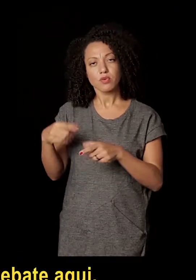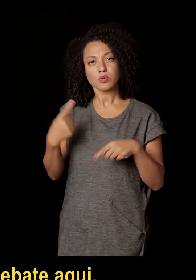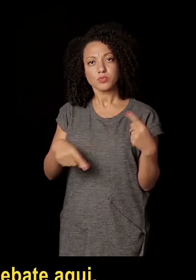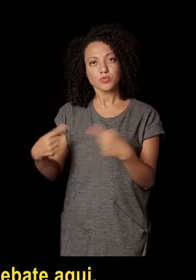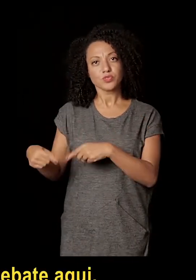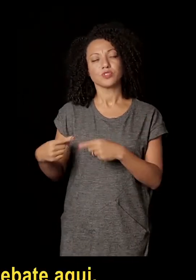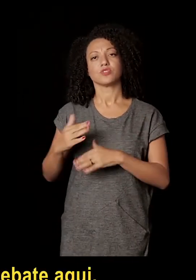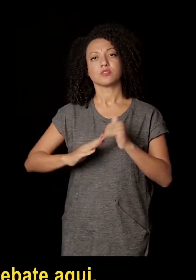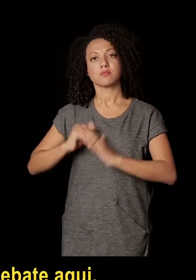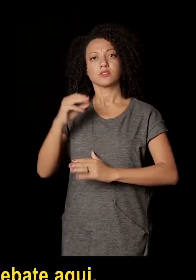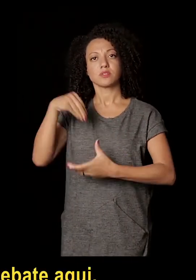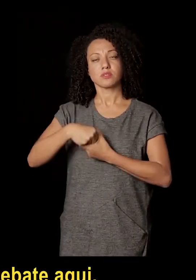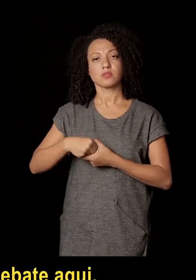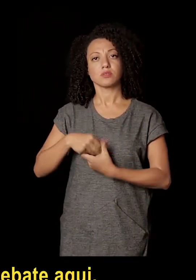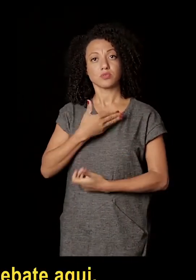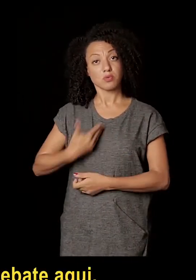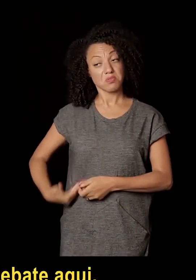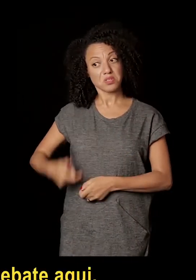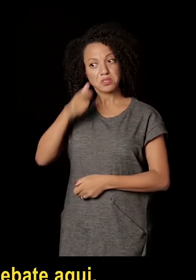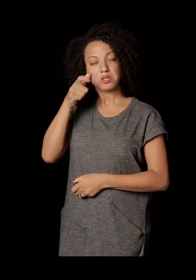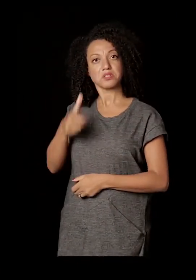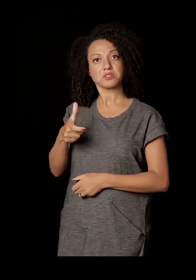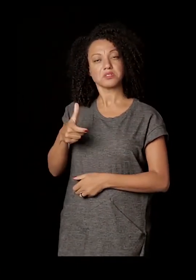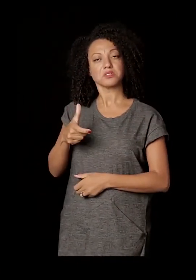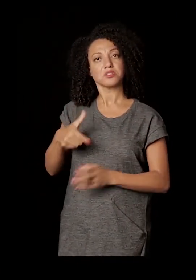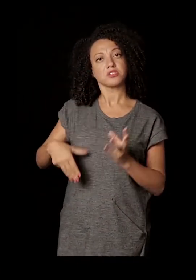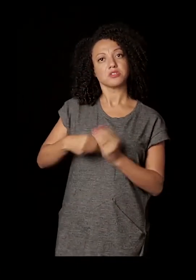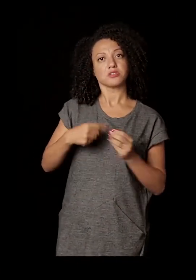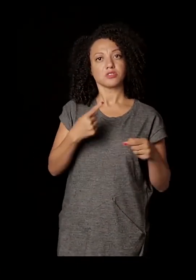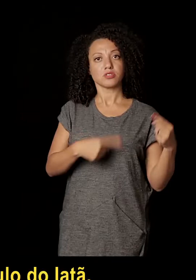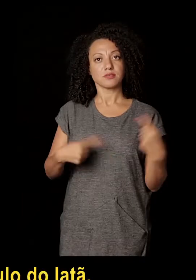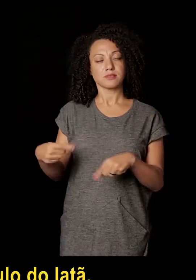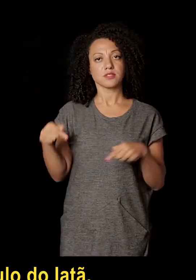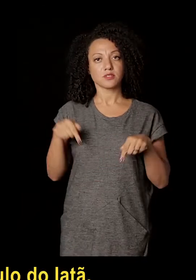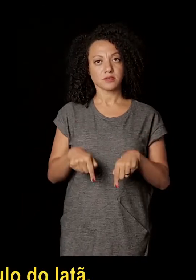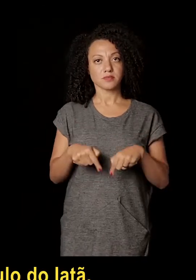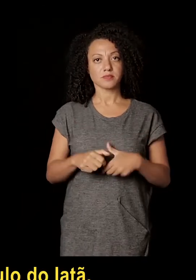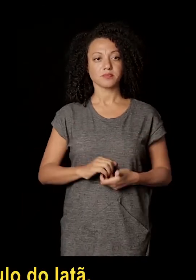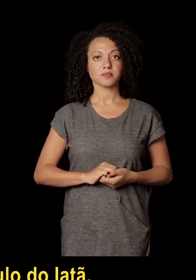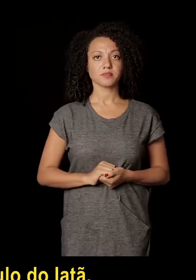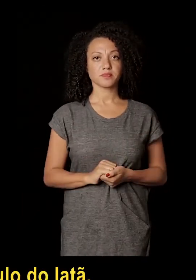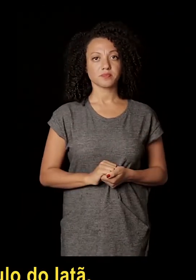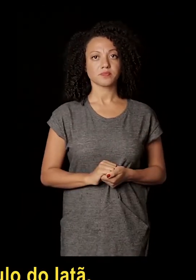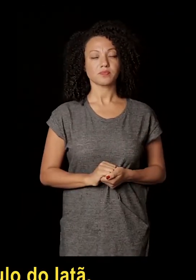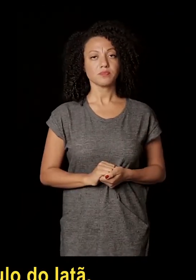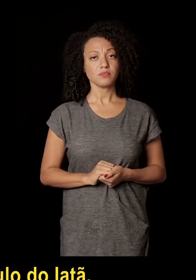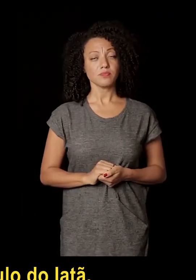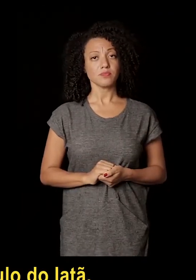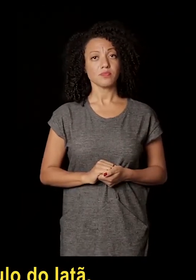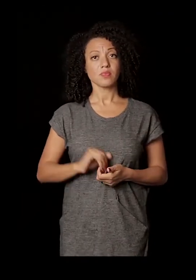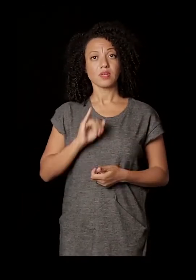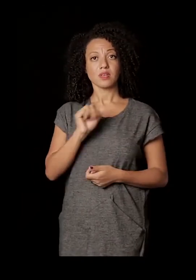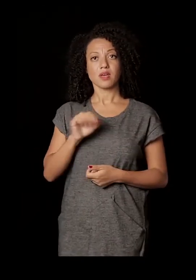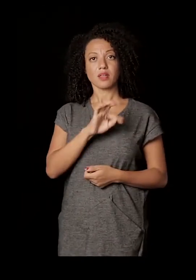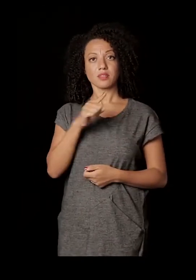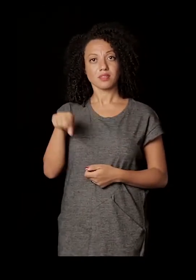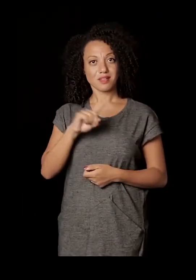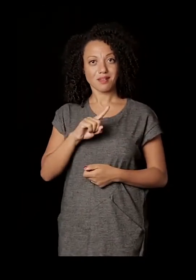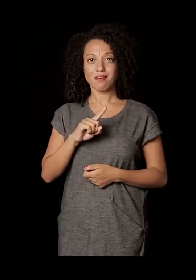é também interessante para o nosso debate aqui. A produção não me deu o currículo do Iatan,